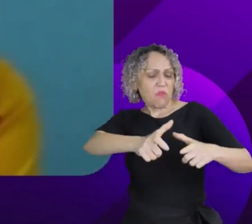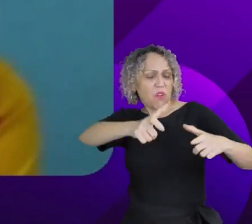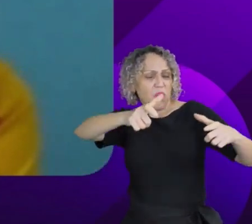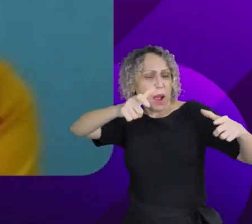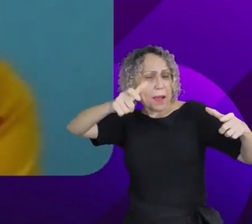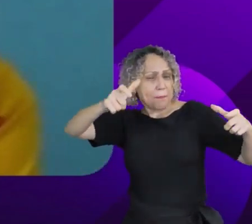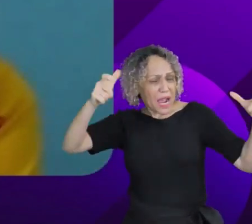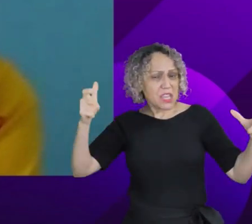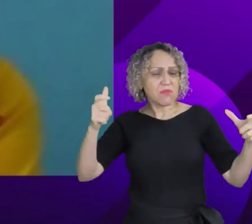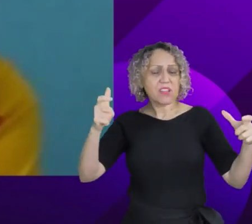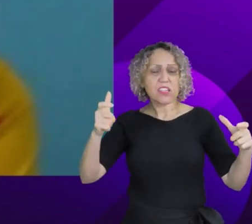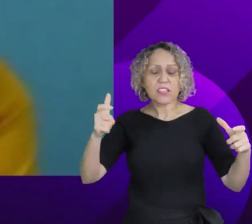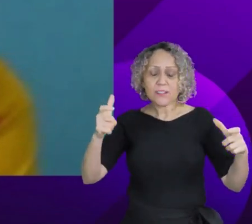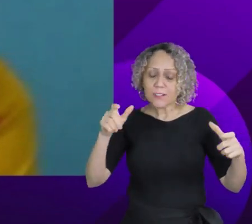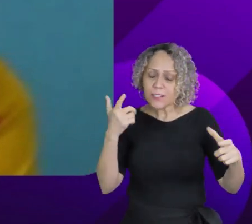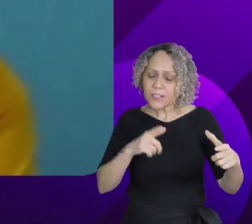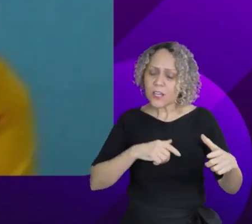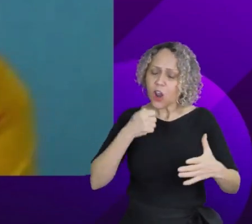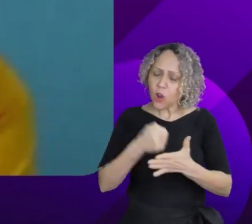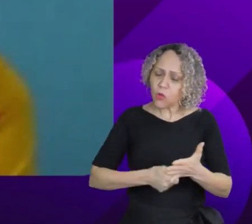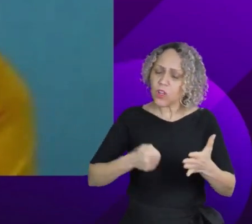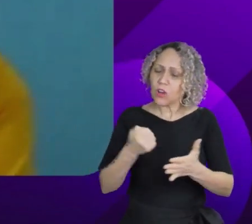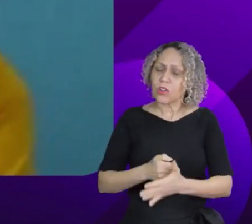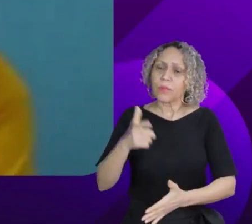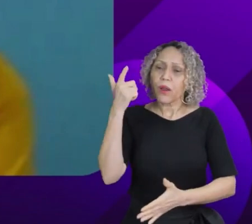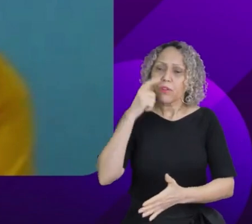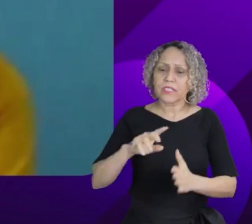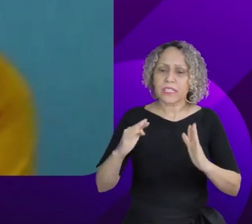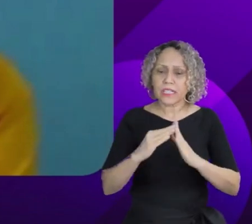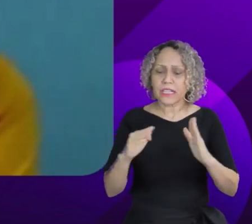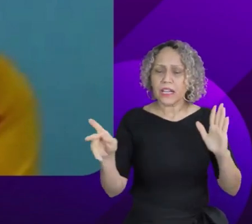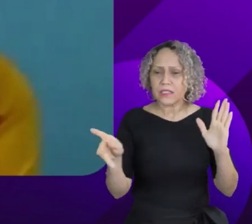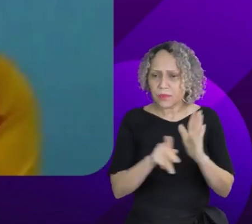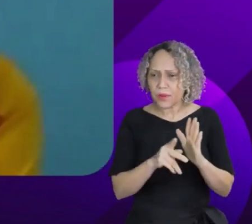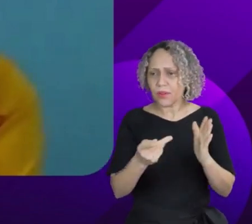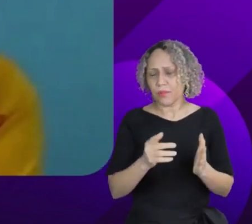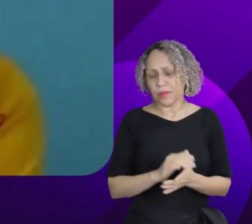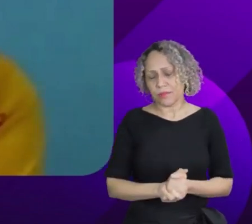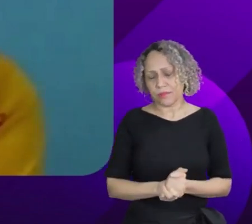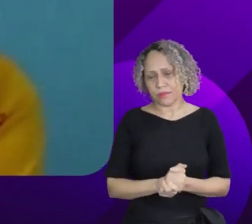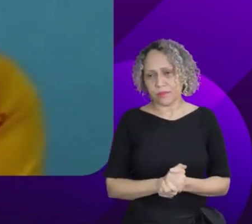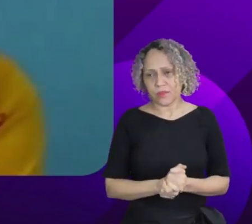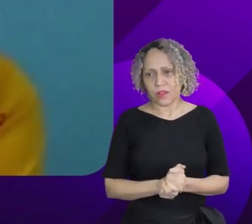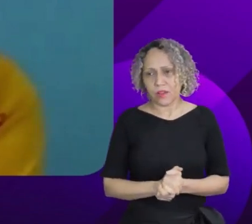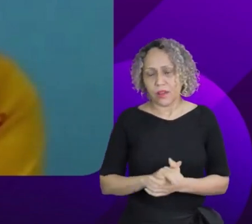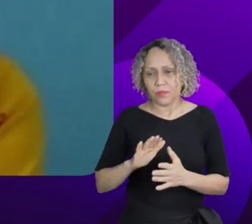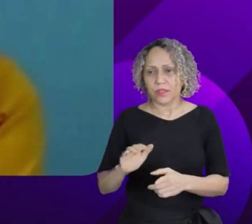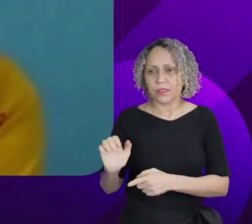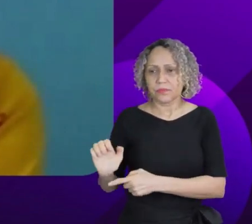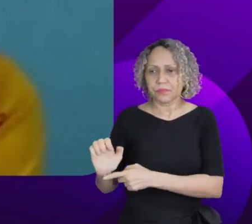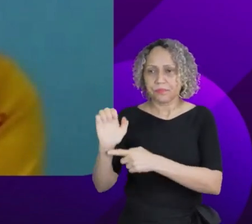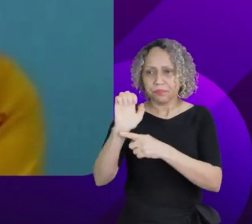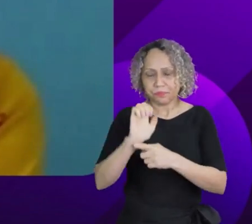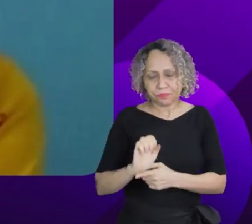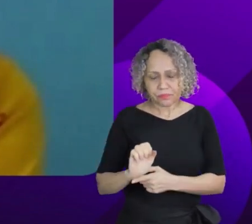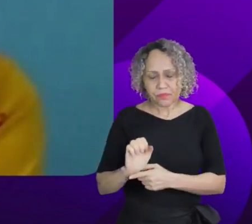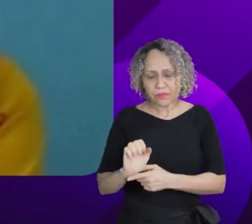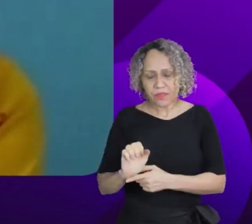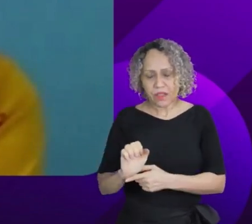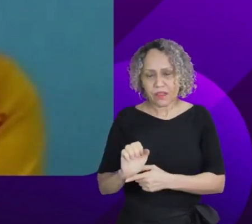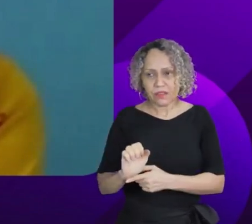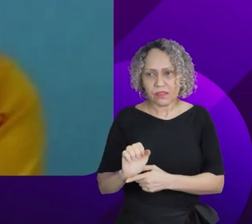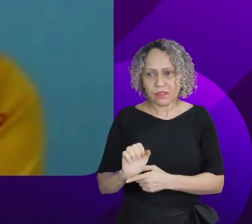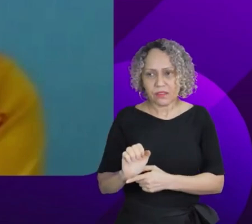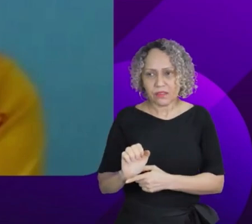dos estados, a liderança maior, ou digamos, a coordenadora, né, porque a União não trabalha com presidencialismo, então ela trabalha